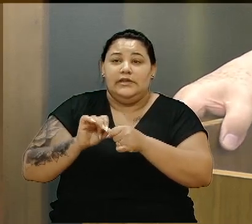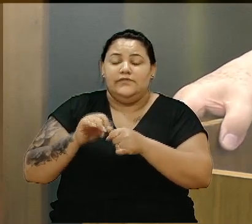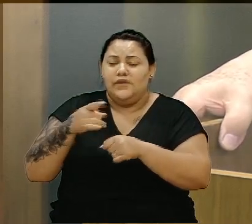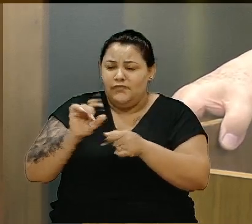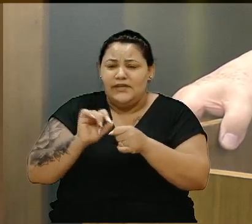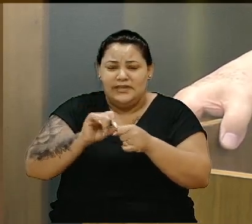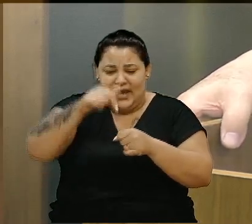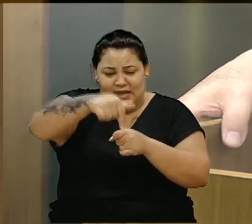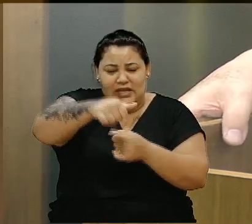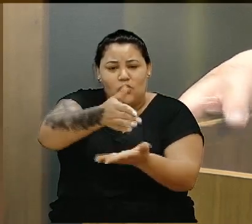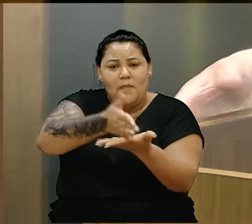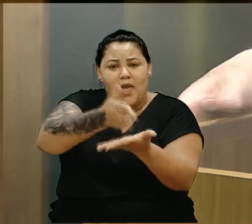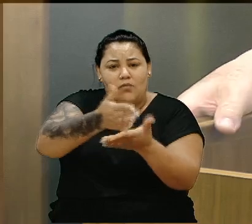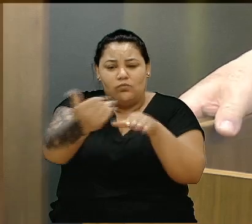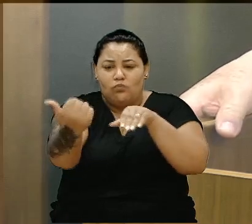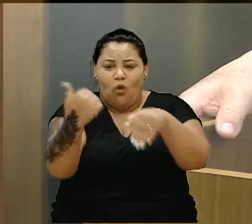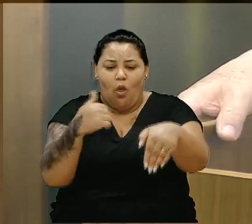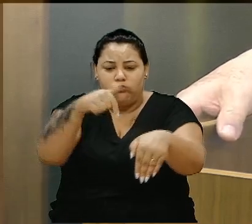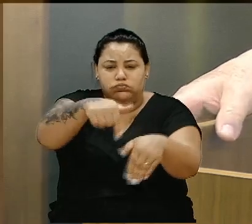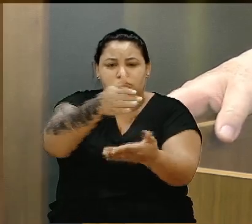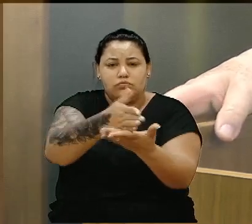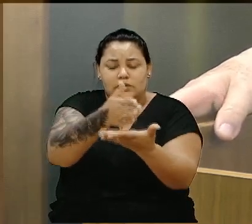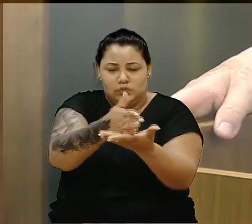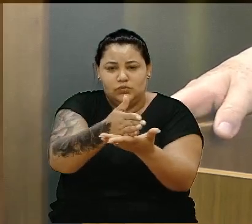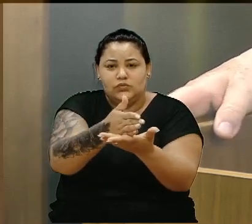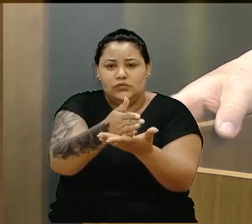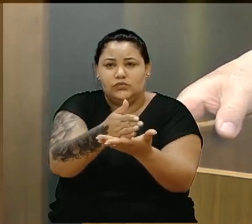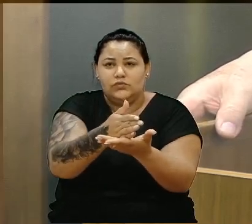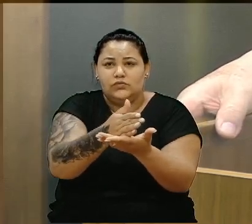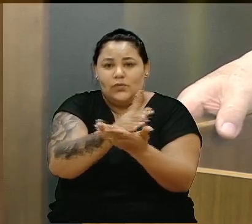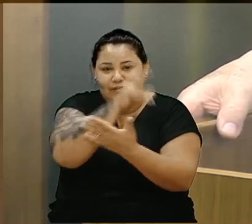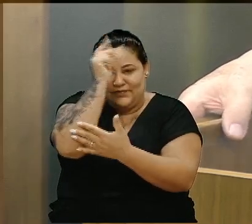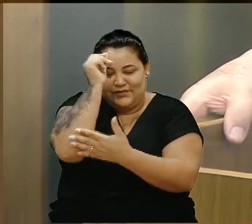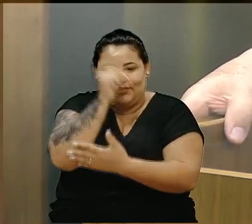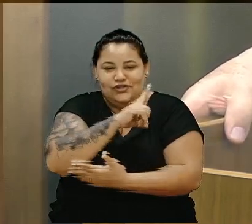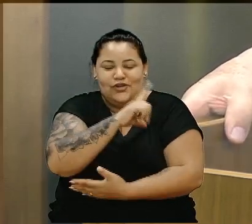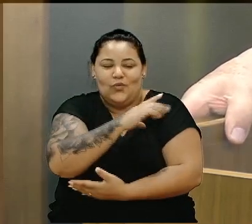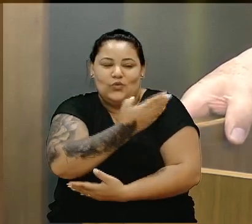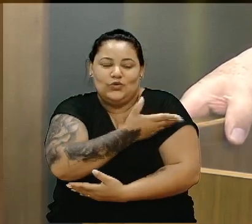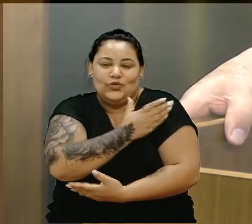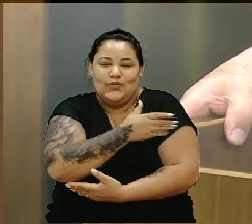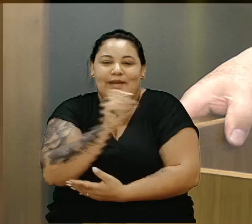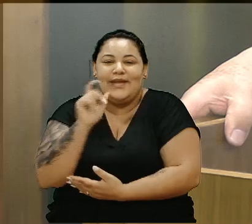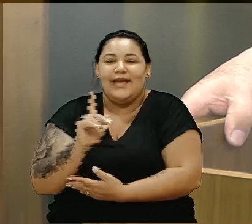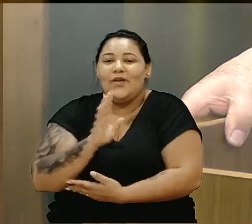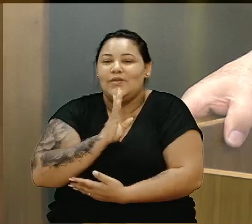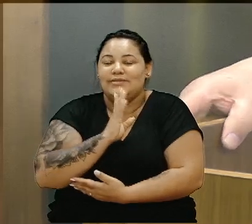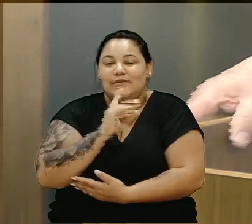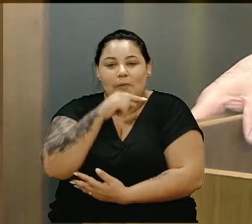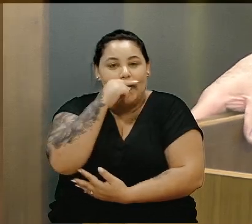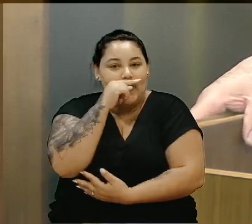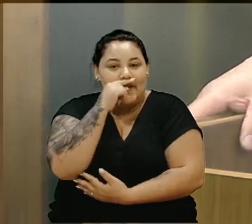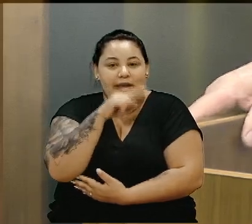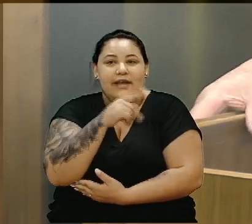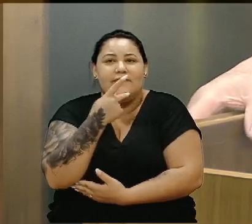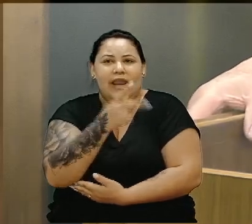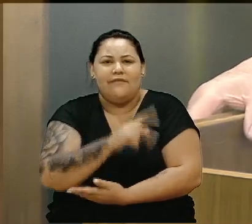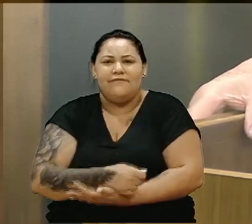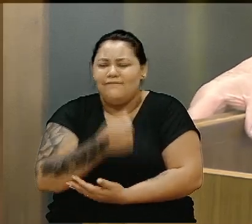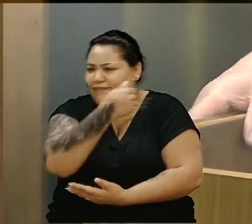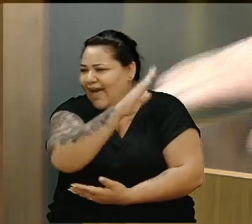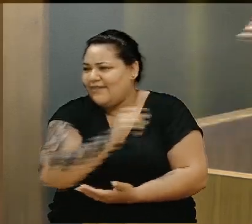piscinão ali. O prefeito ele tinha uma mania, quem conheceu o prefeito Sartori, Edson, ele dizia assim, toca a